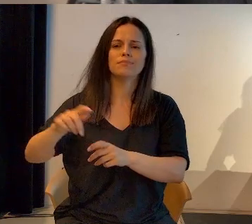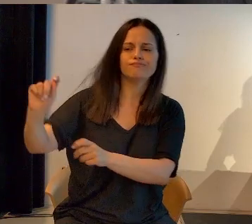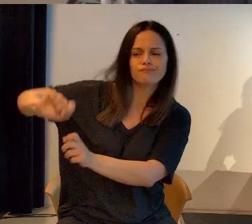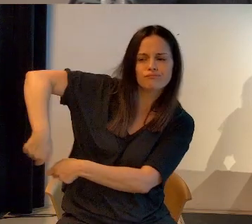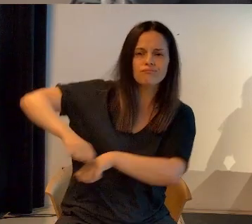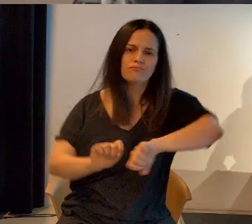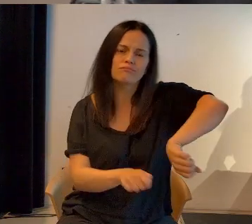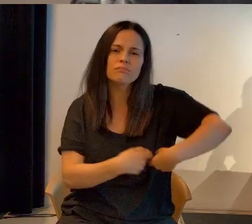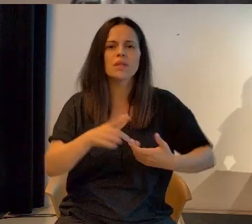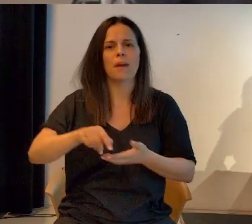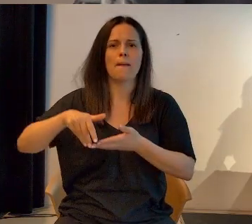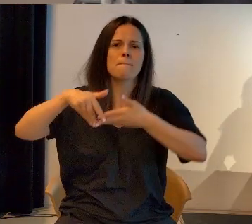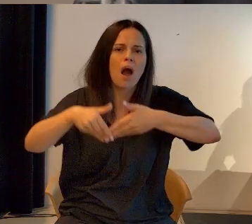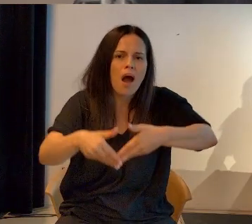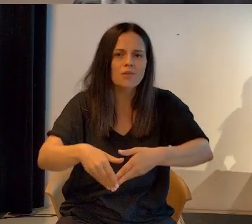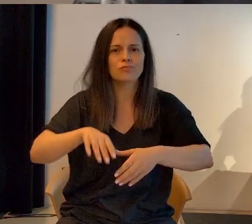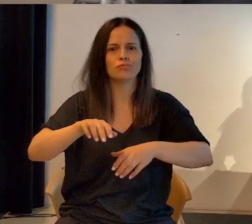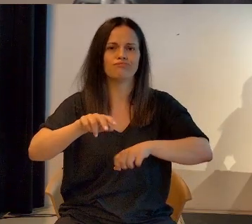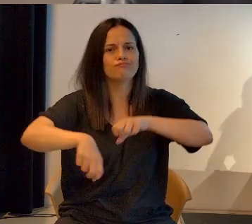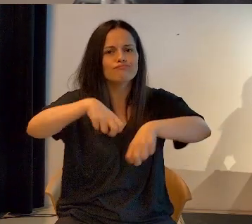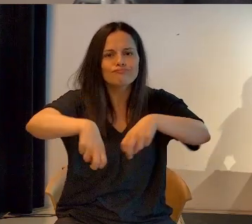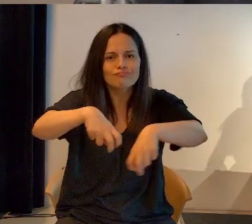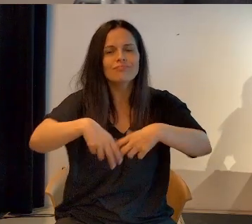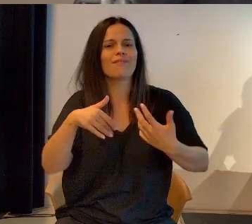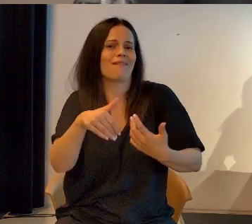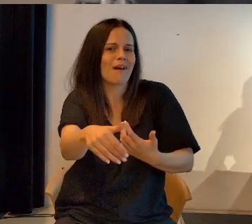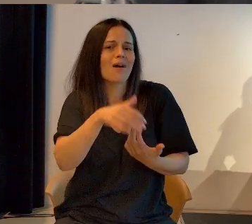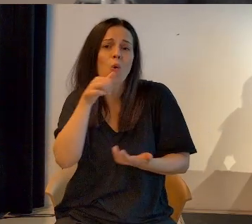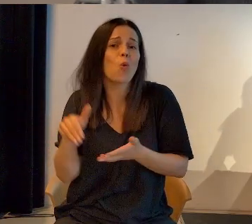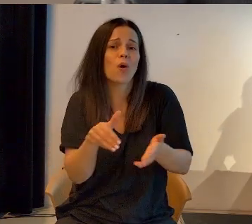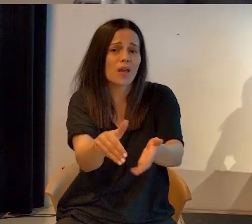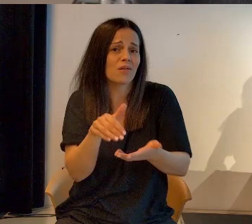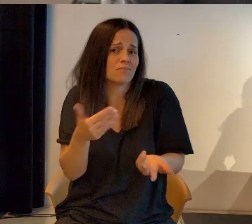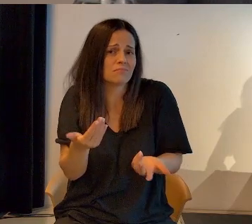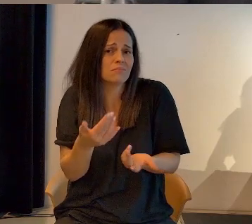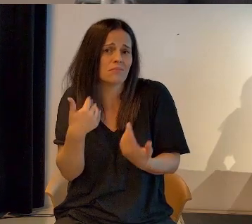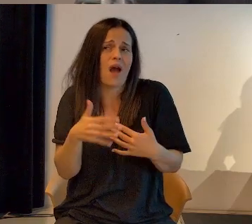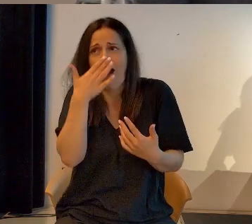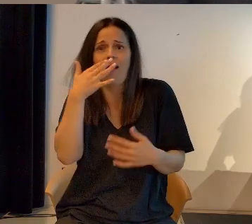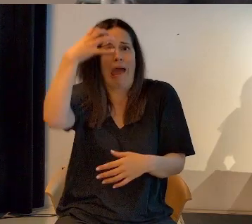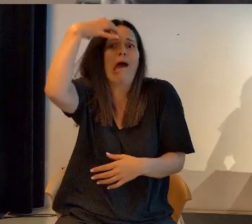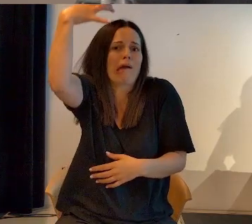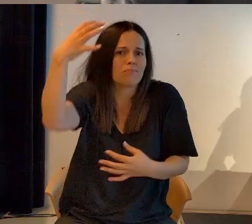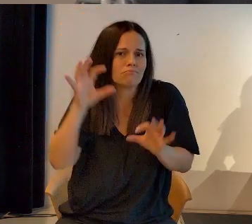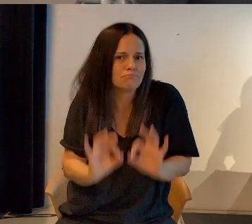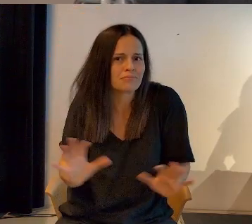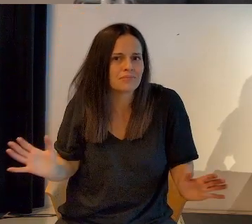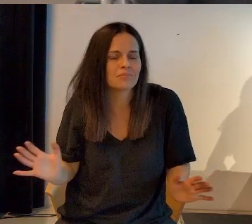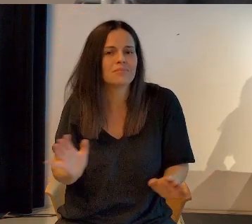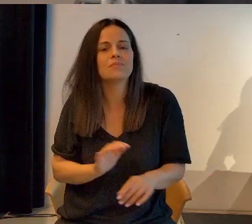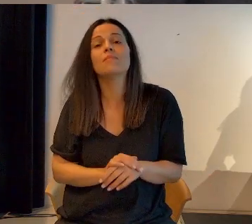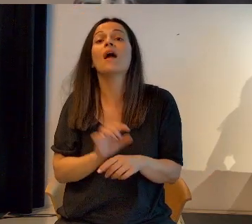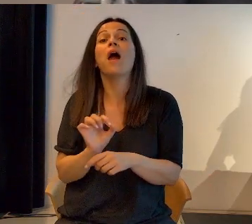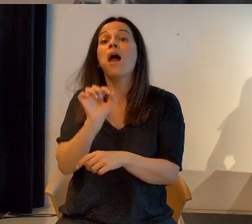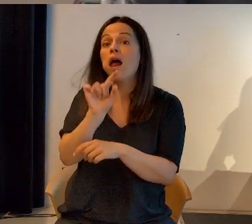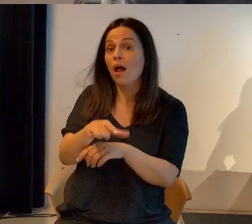recreio, e portanto o rio será, também terá aqui um papel, será rei também neste evento. Só uma nota para